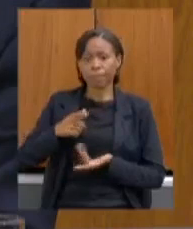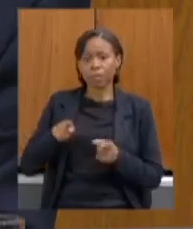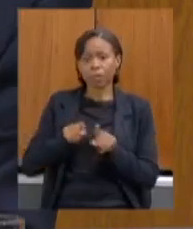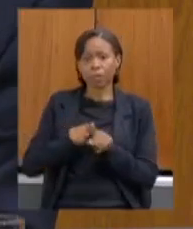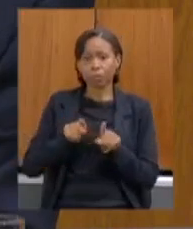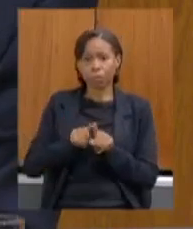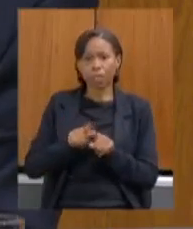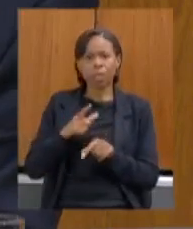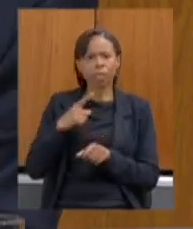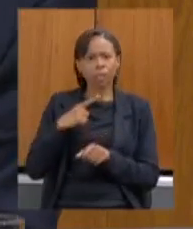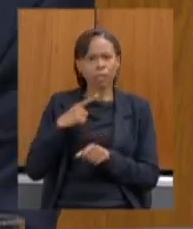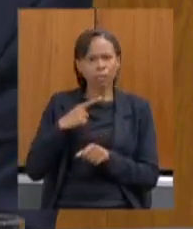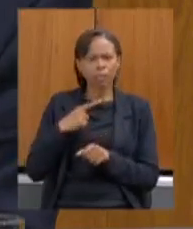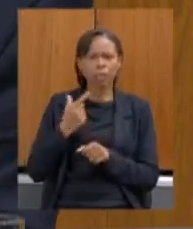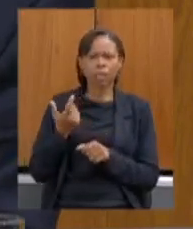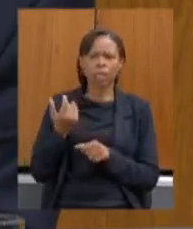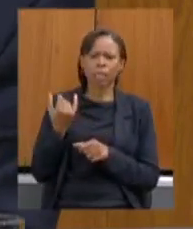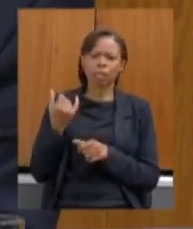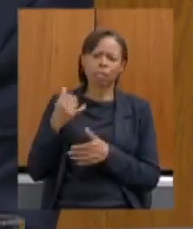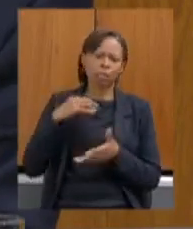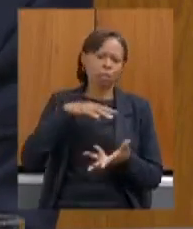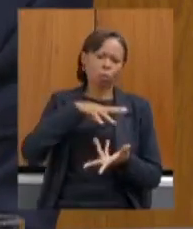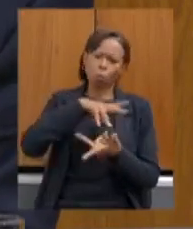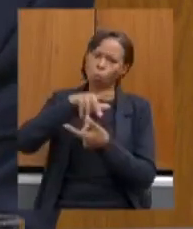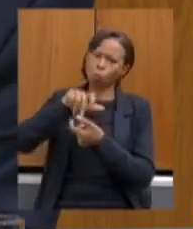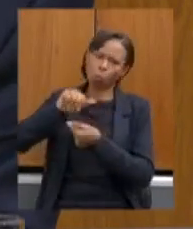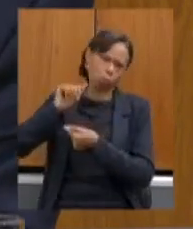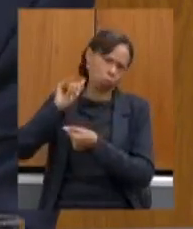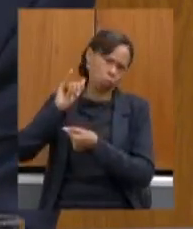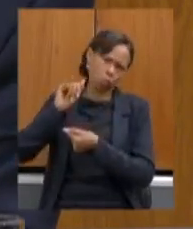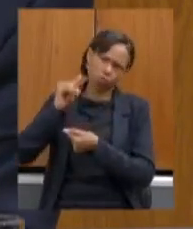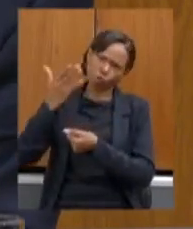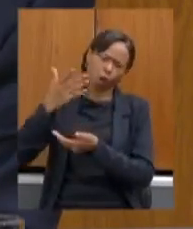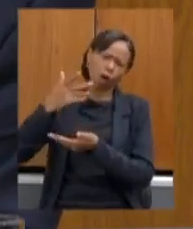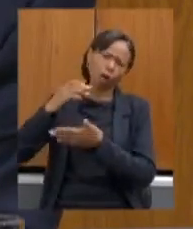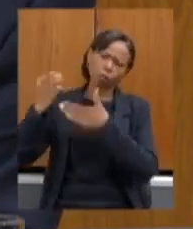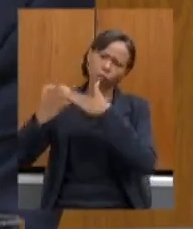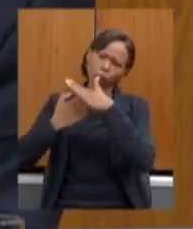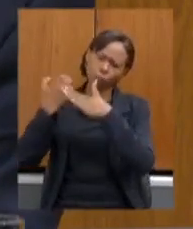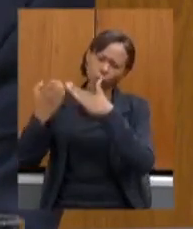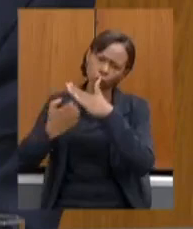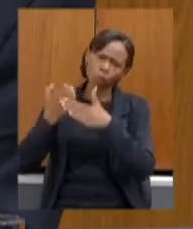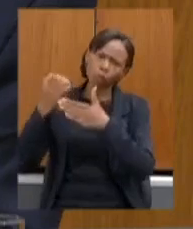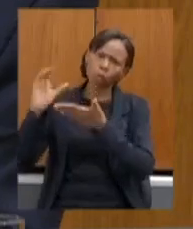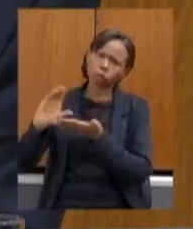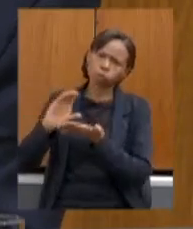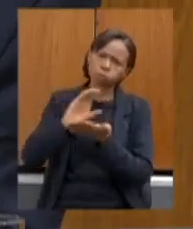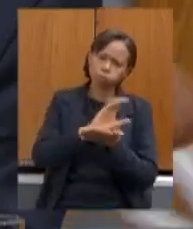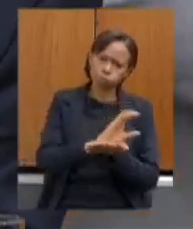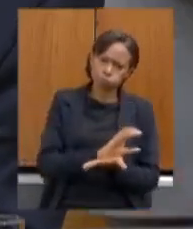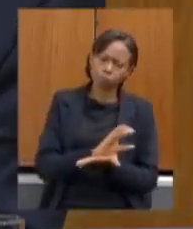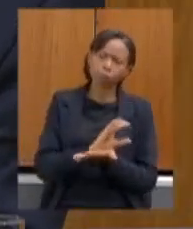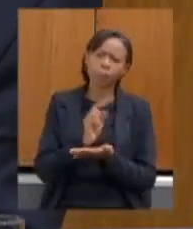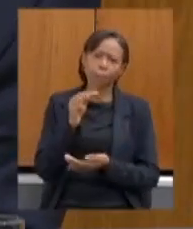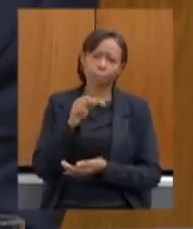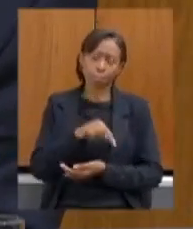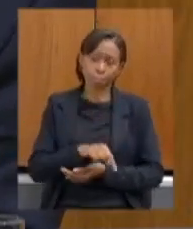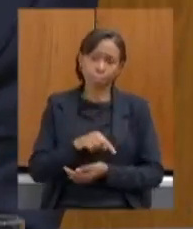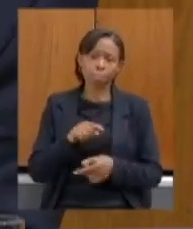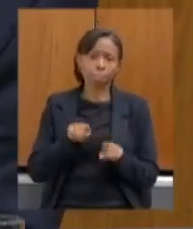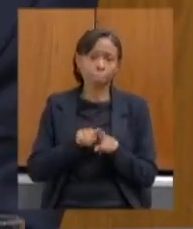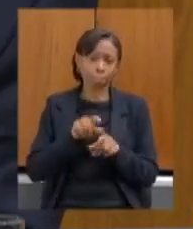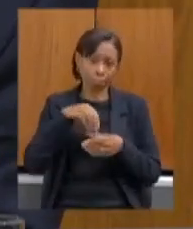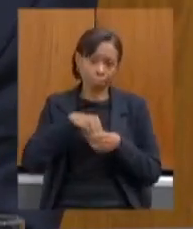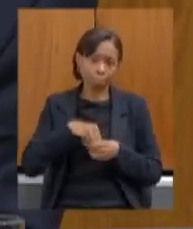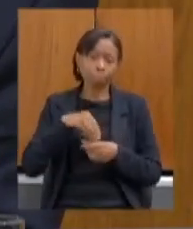nacionais, internacionais, que estão vindo para cá, e, como o próprio